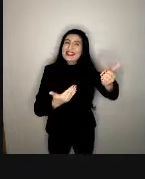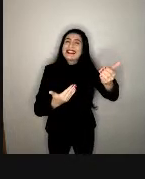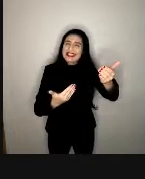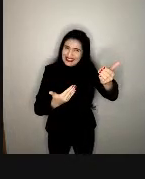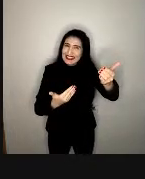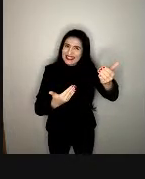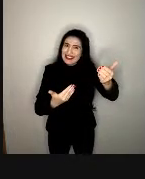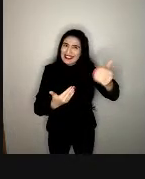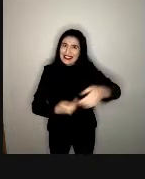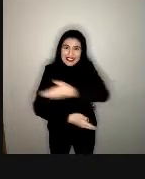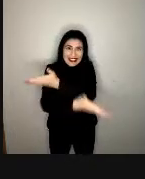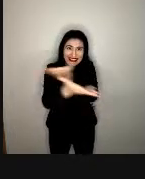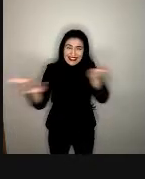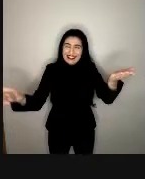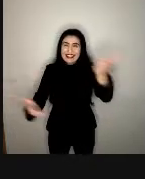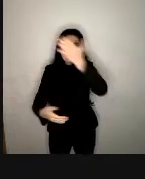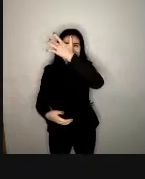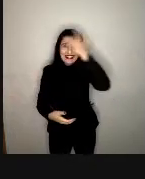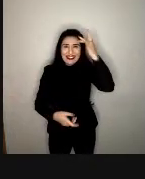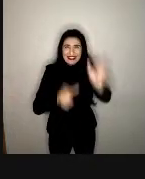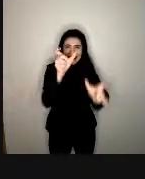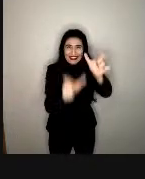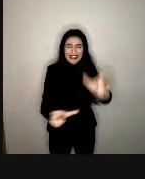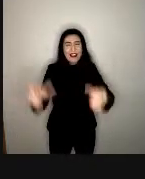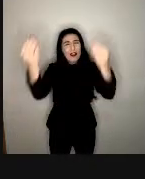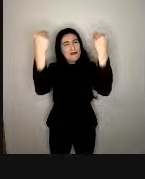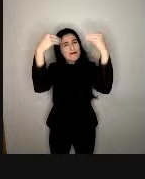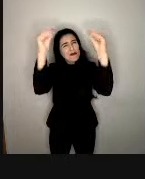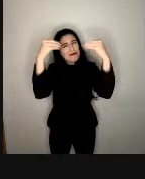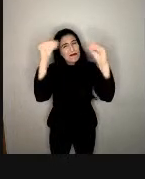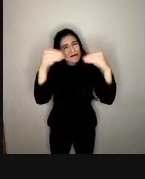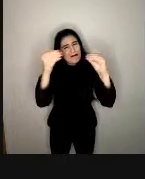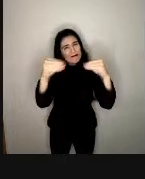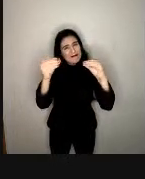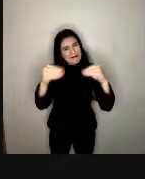presença de vocês, vocês terem compartilhado